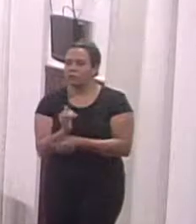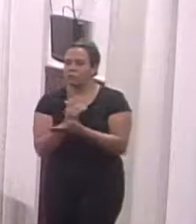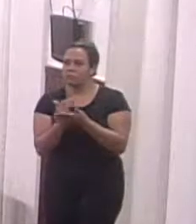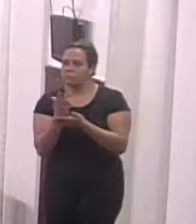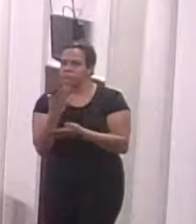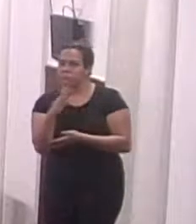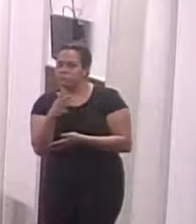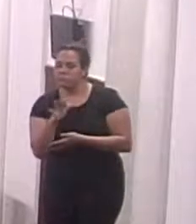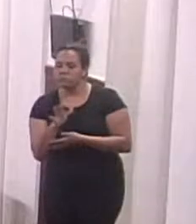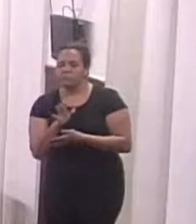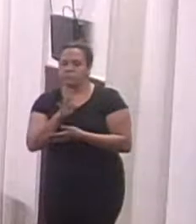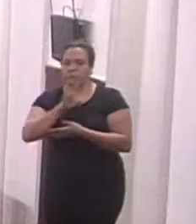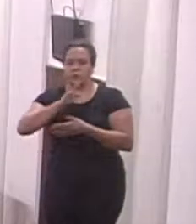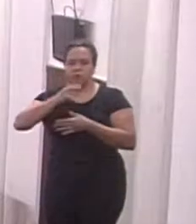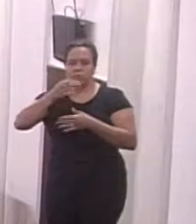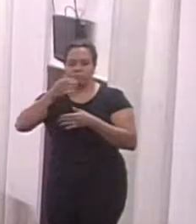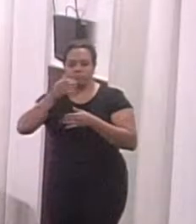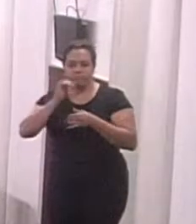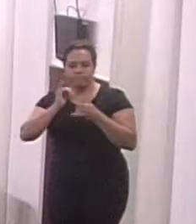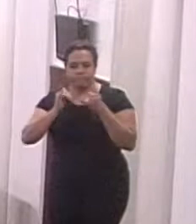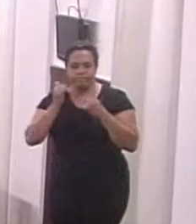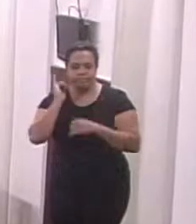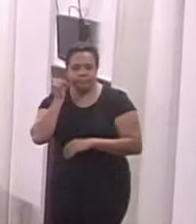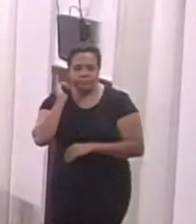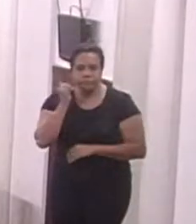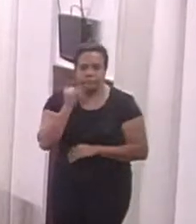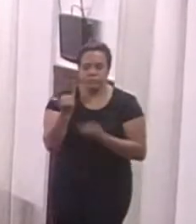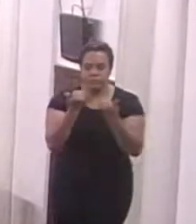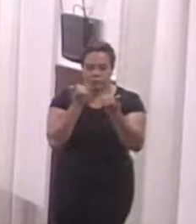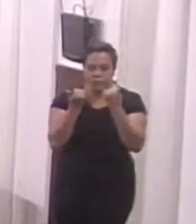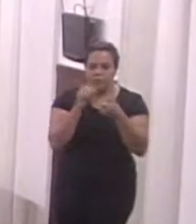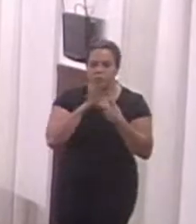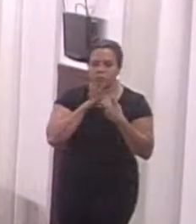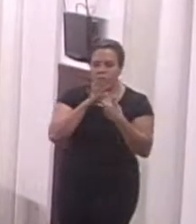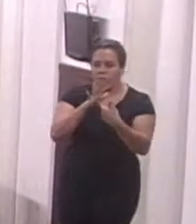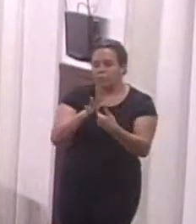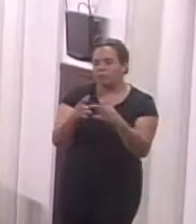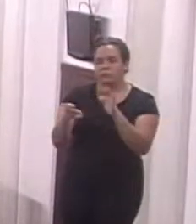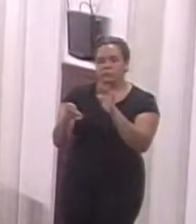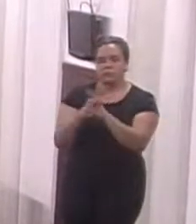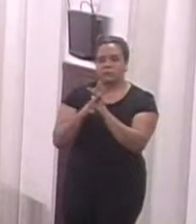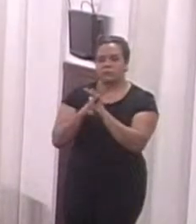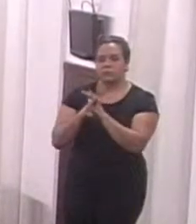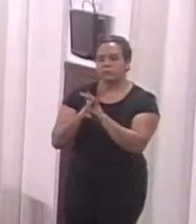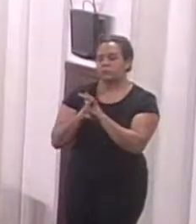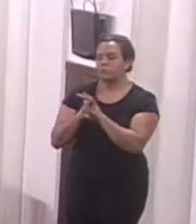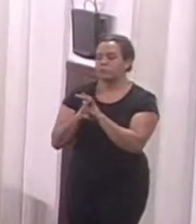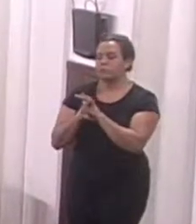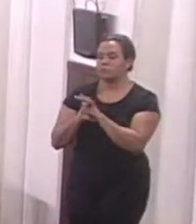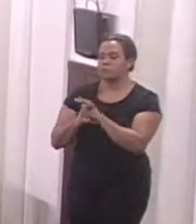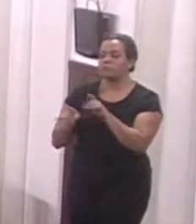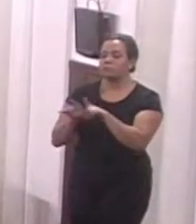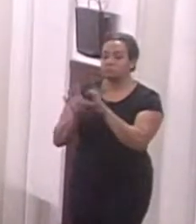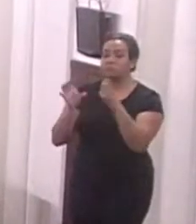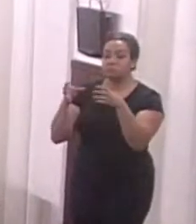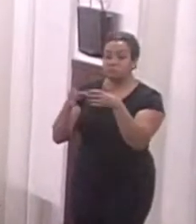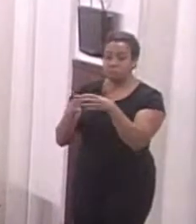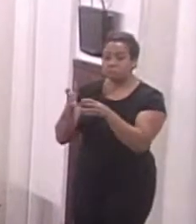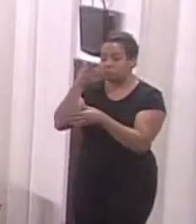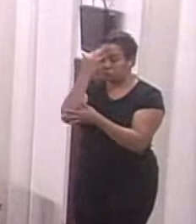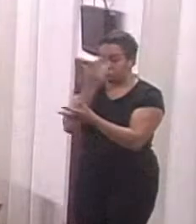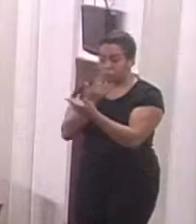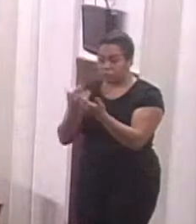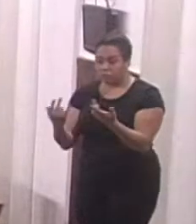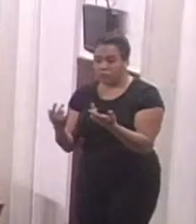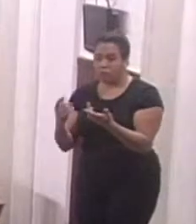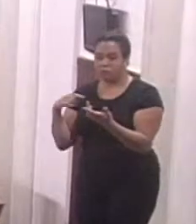vêm sendo tratados pelas organizações de saúde ou por grupos coletivos. E aí, vem sendo debatido de